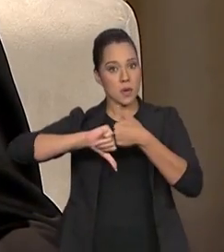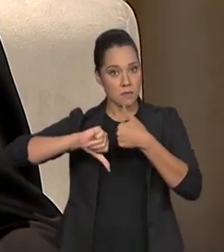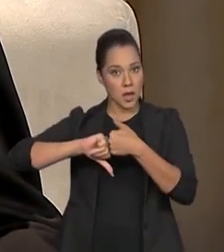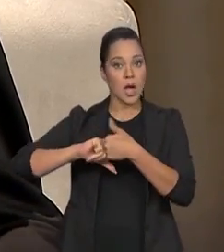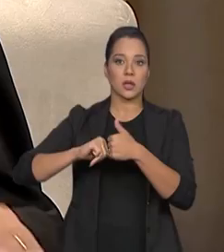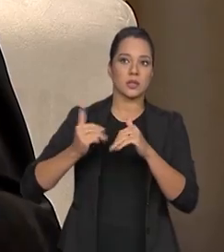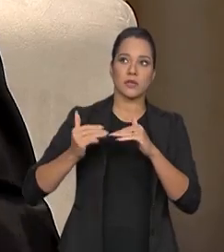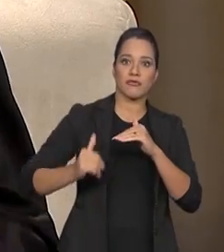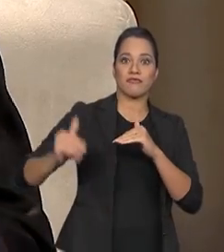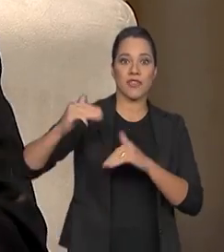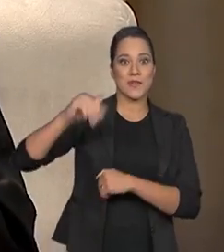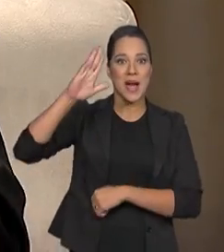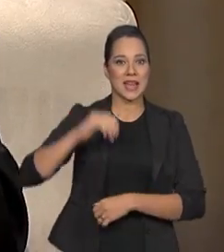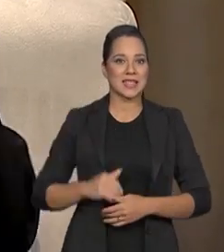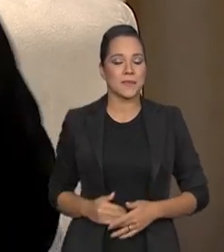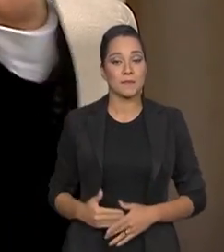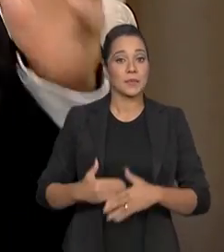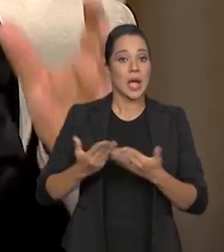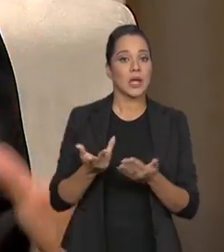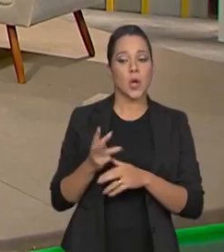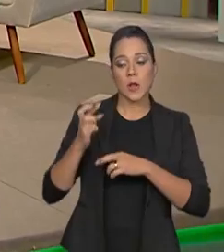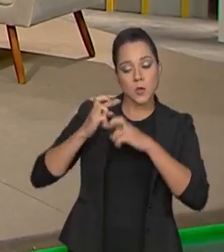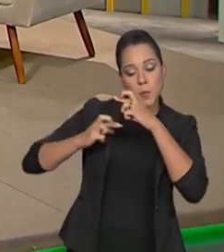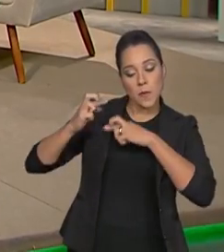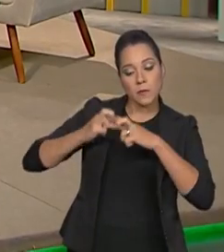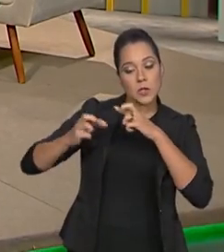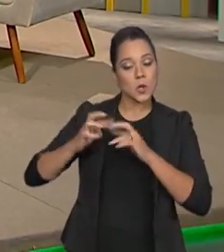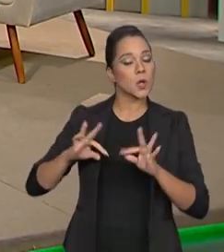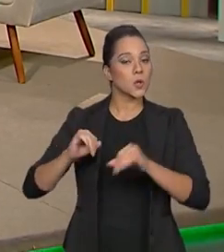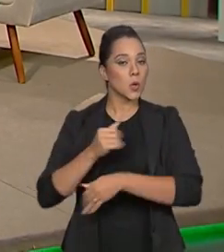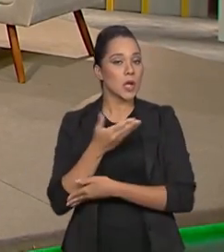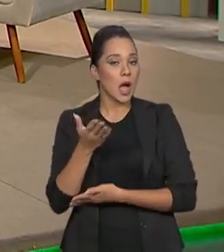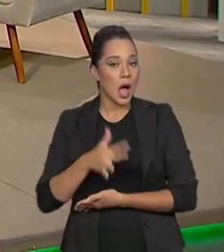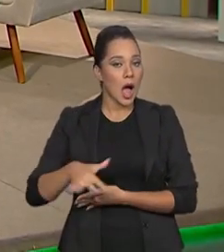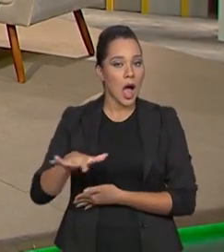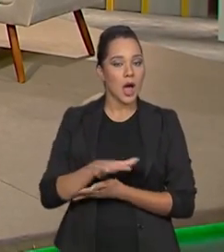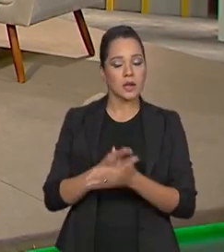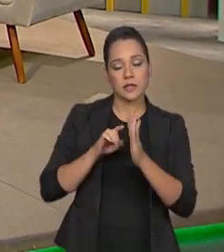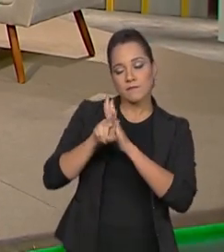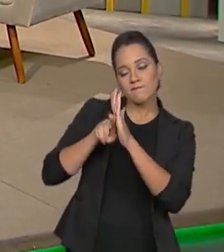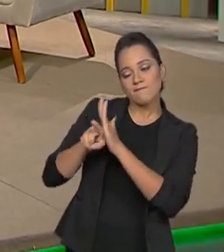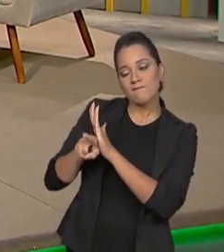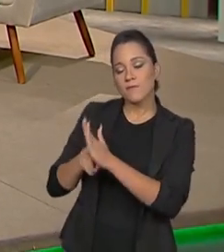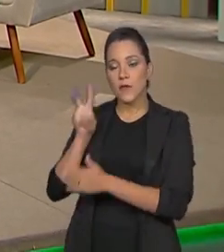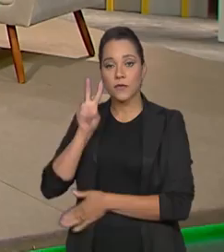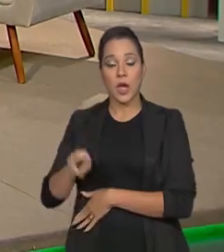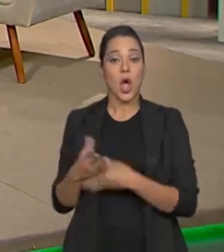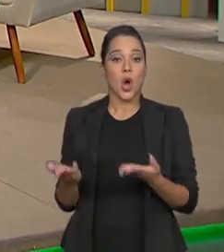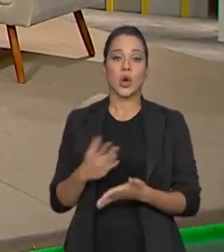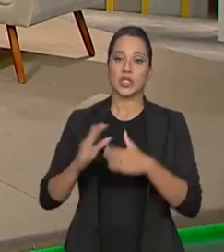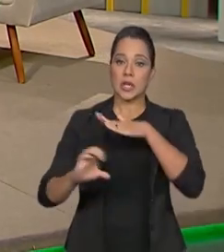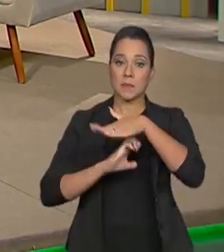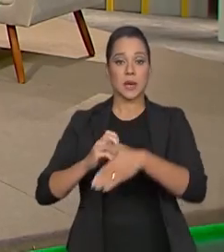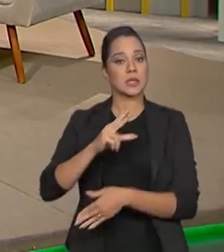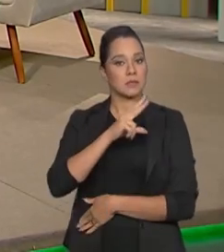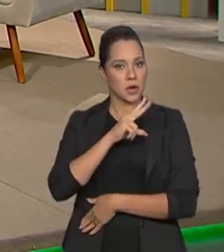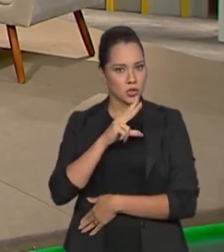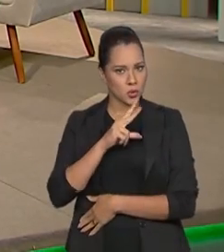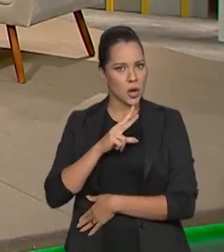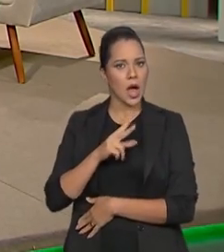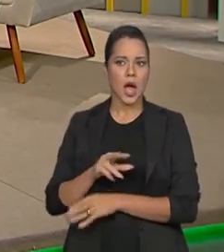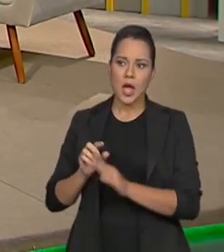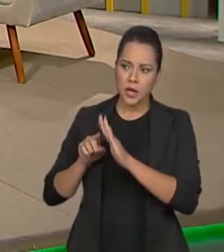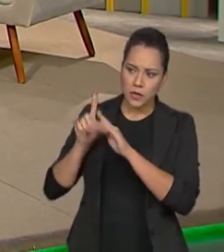superior a isso ele ele supervisiona toda essa questão da certificação Então hoje existe empresas privadas que fazem